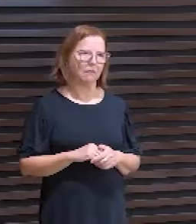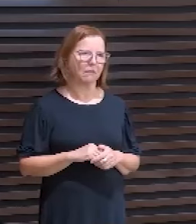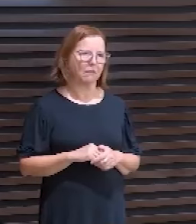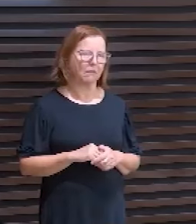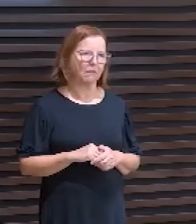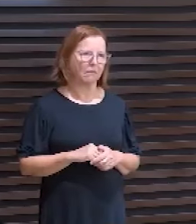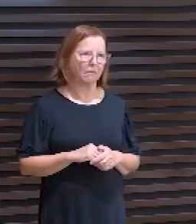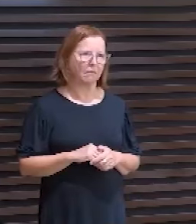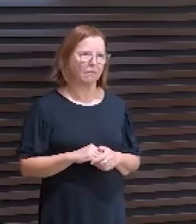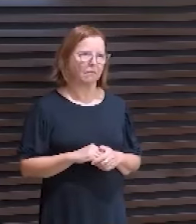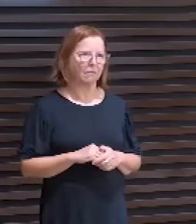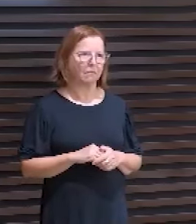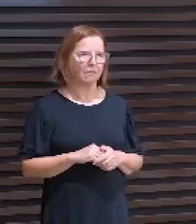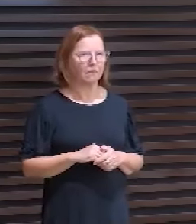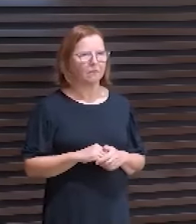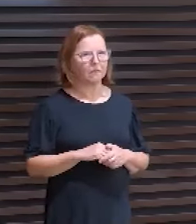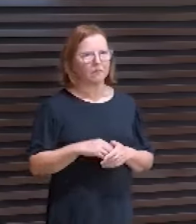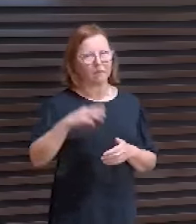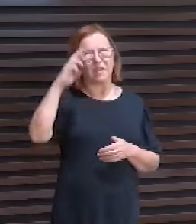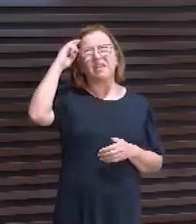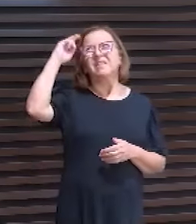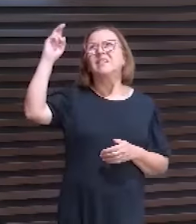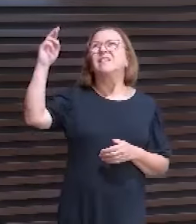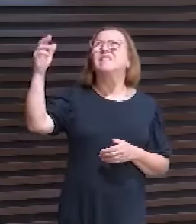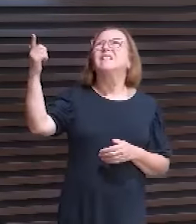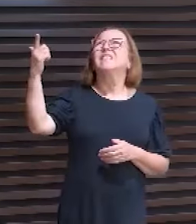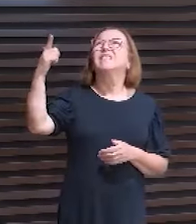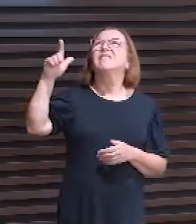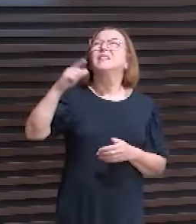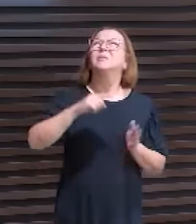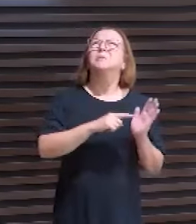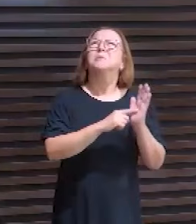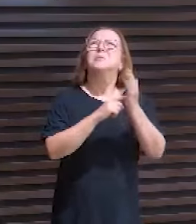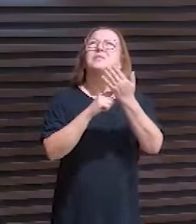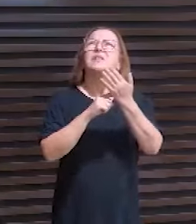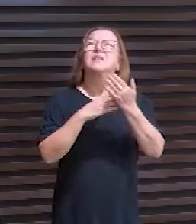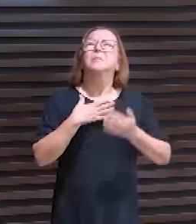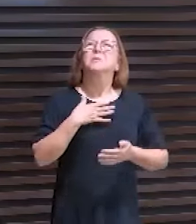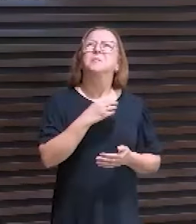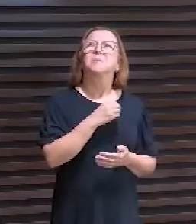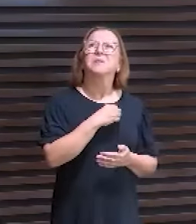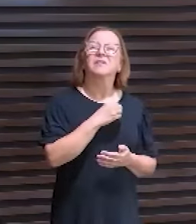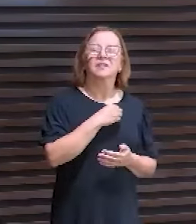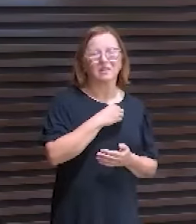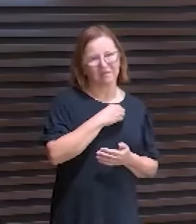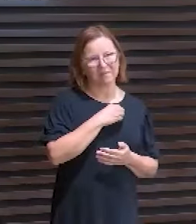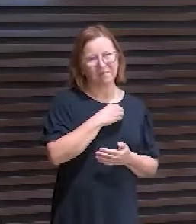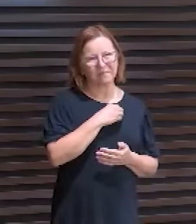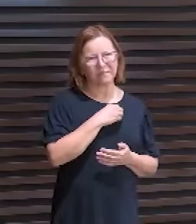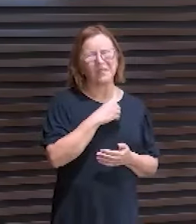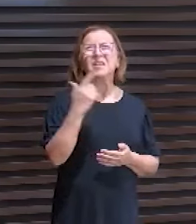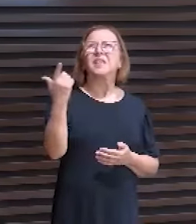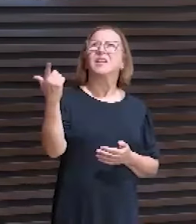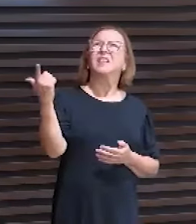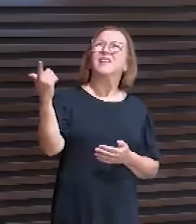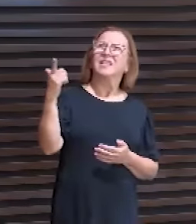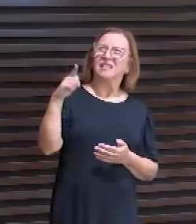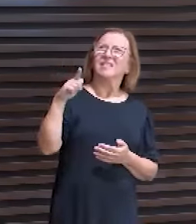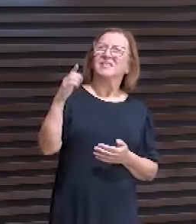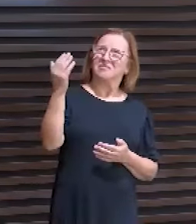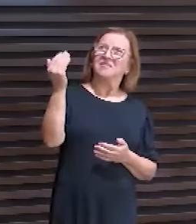não senhor vem me convencer do meu pecado vem me